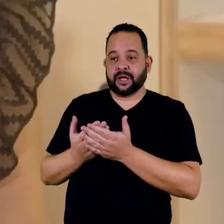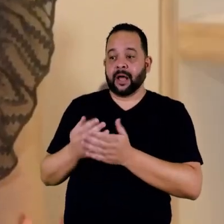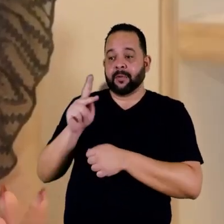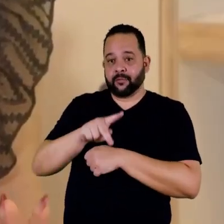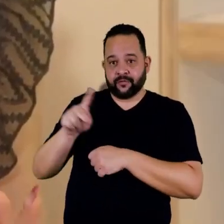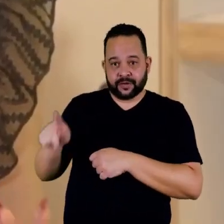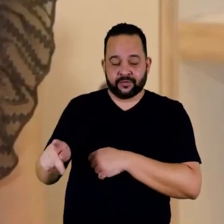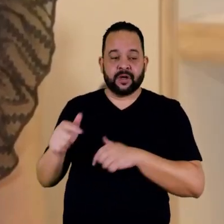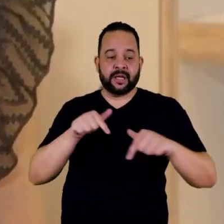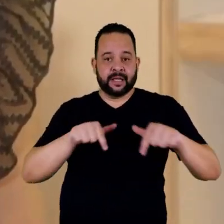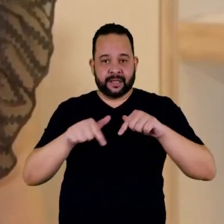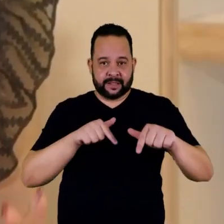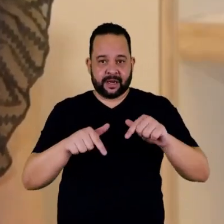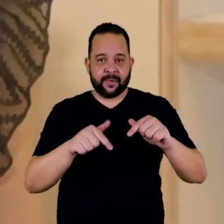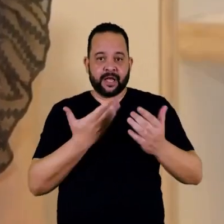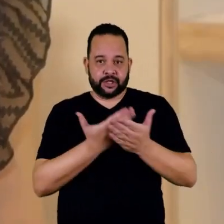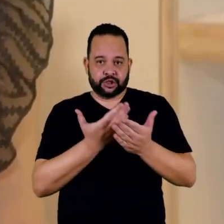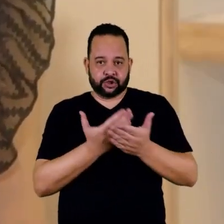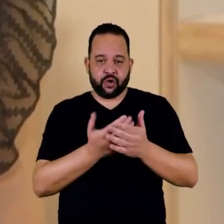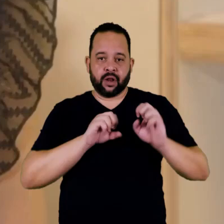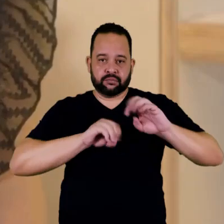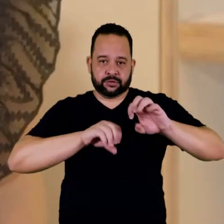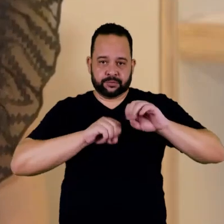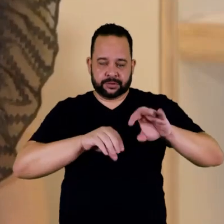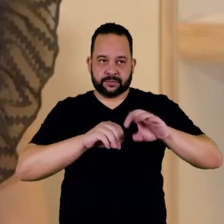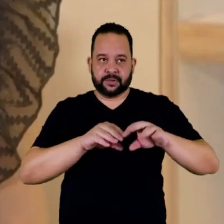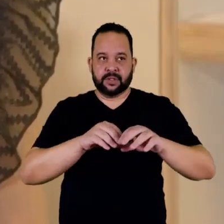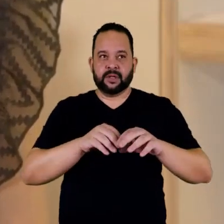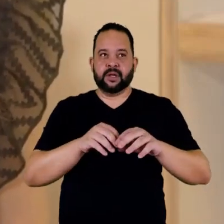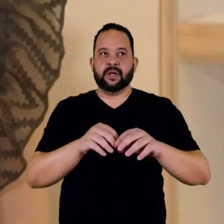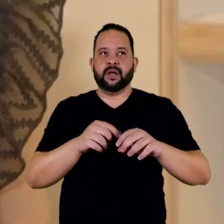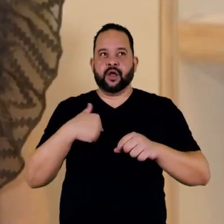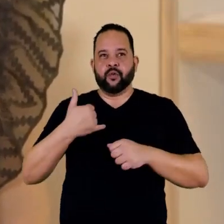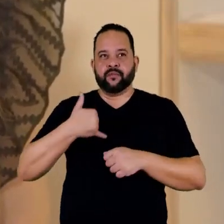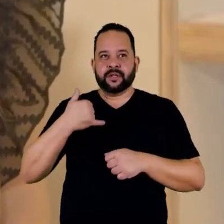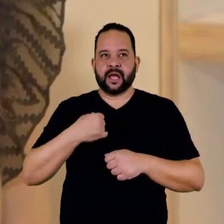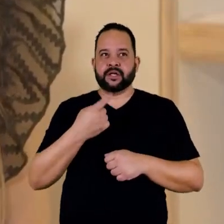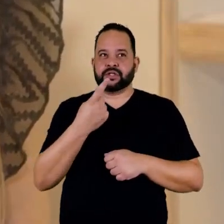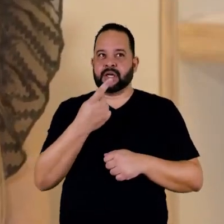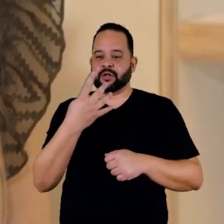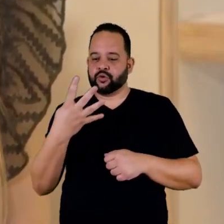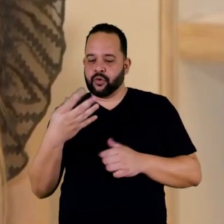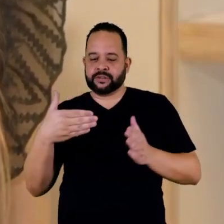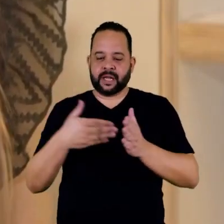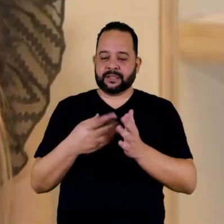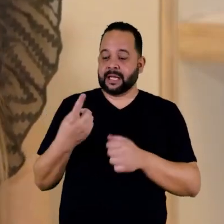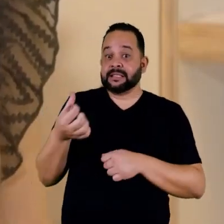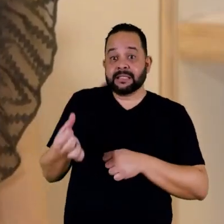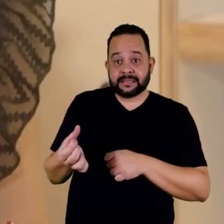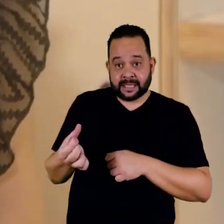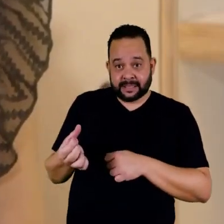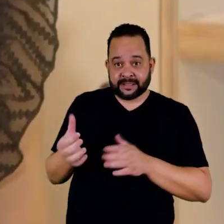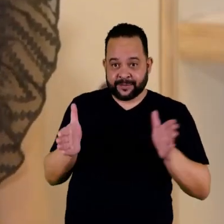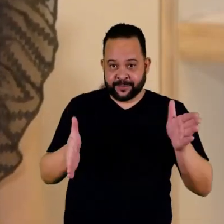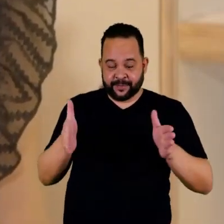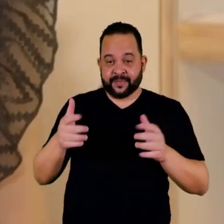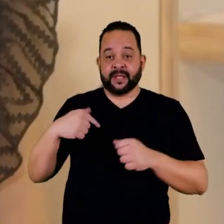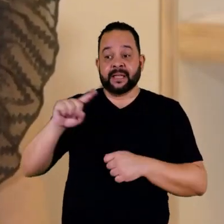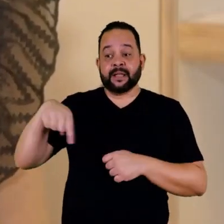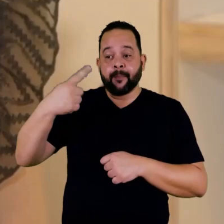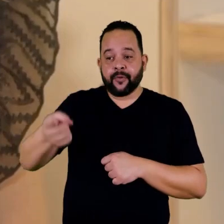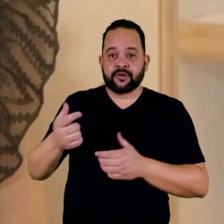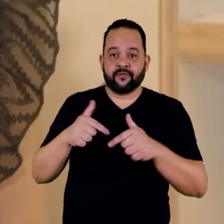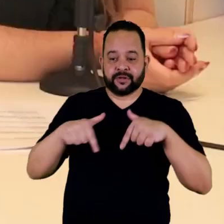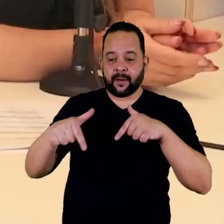trabalhei na escola em sala de aula 14 15 16 anos e aí depois eu fui pra parte